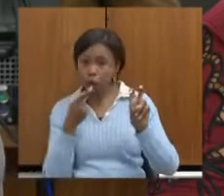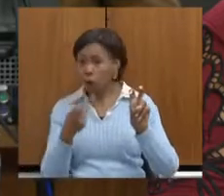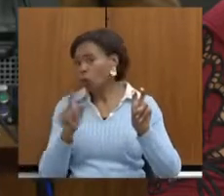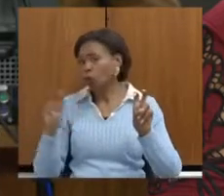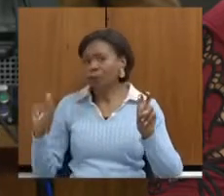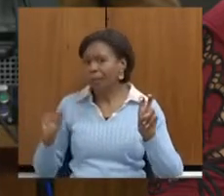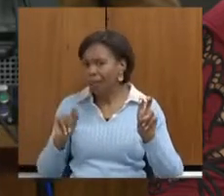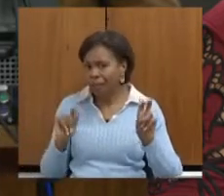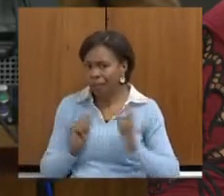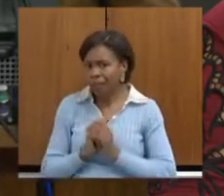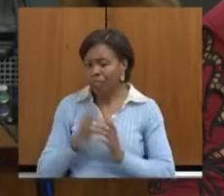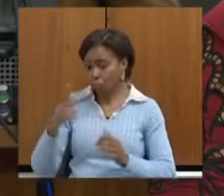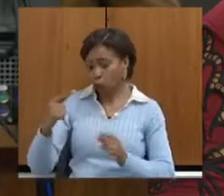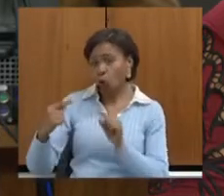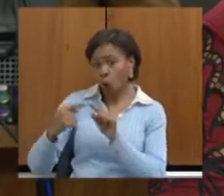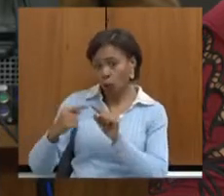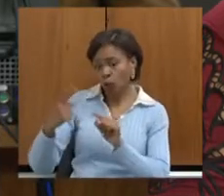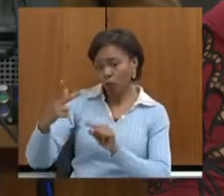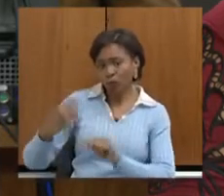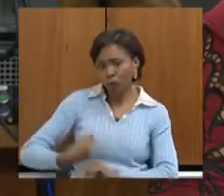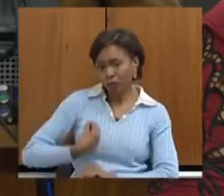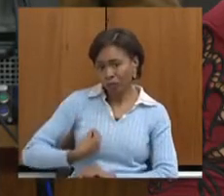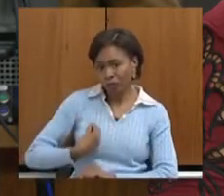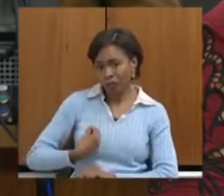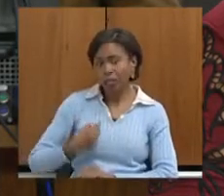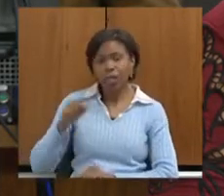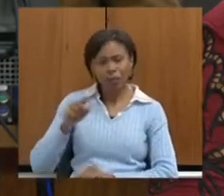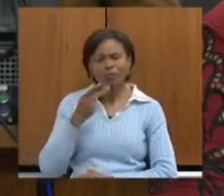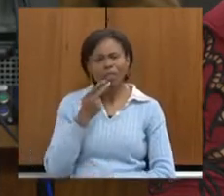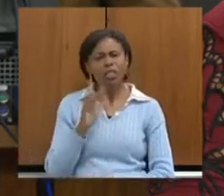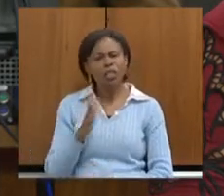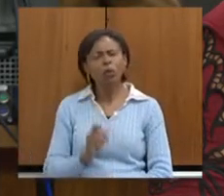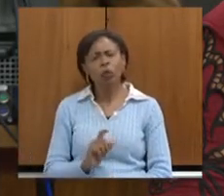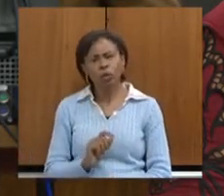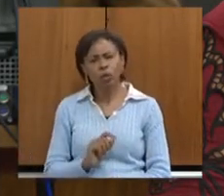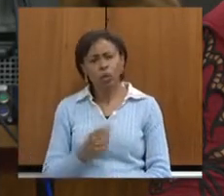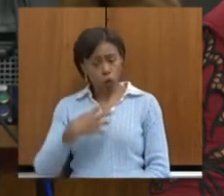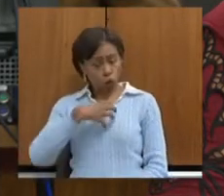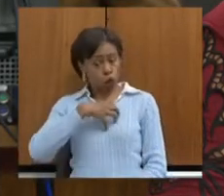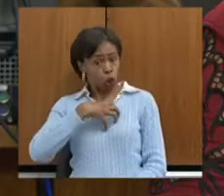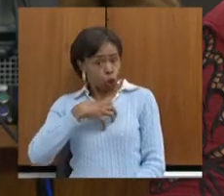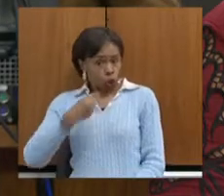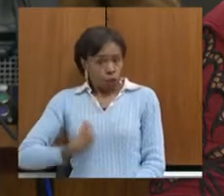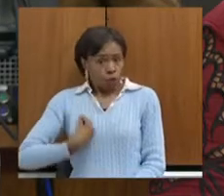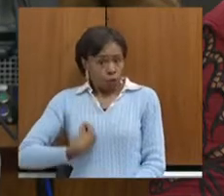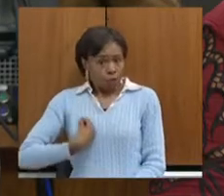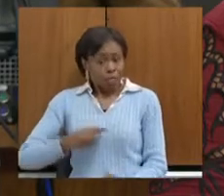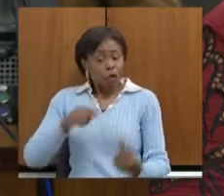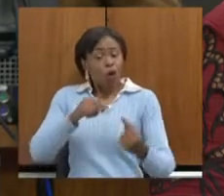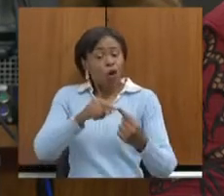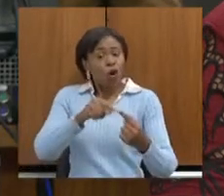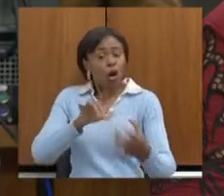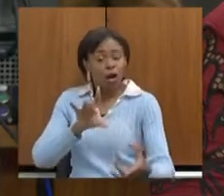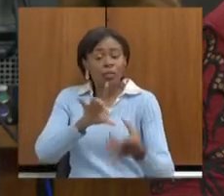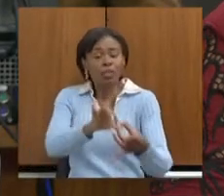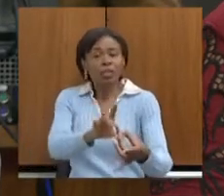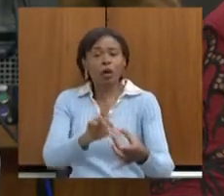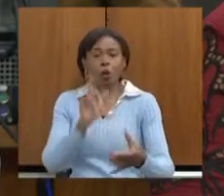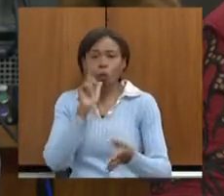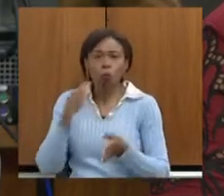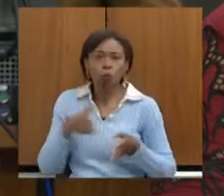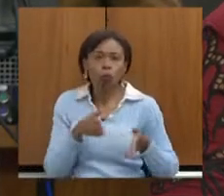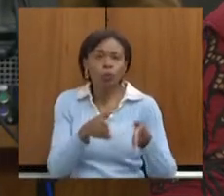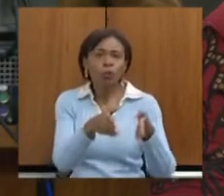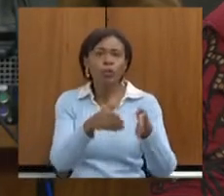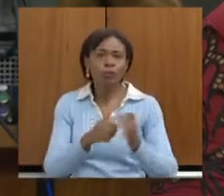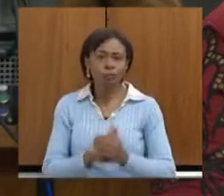sem fome mas tô e ele falou gente de outra coisa que faz parte do modo de vida de vocês todo mundo deixou muito